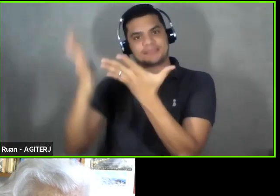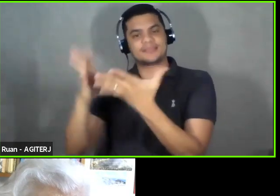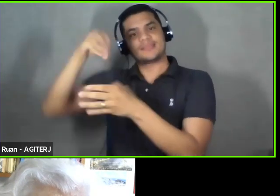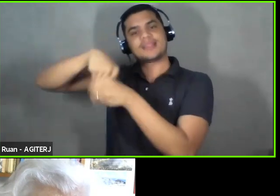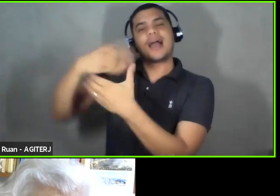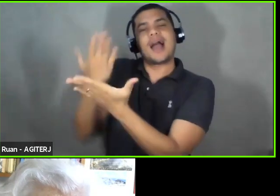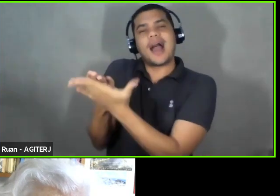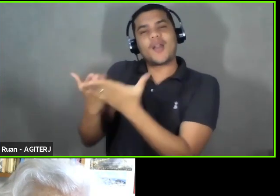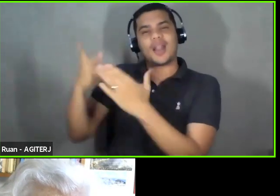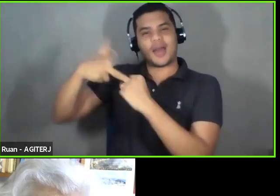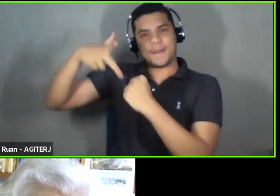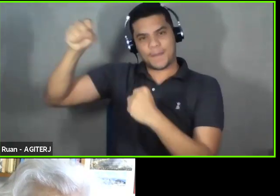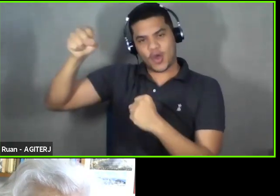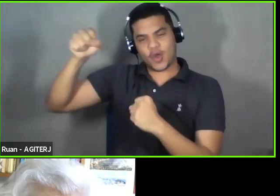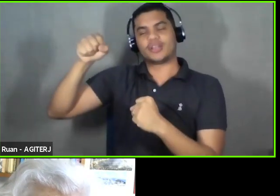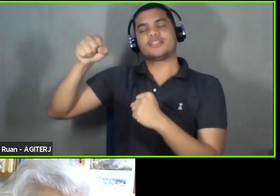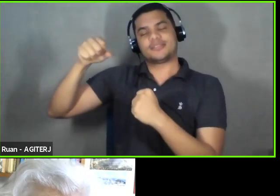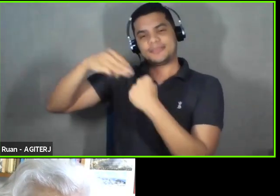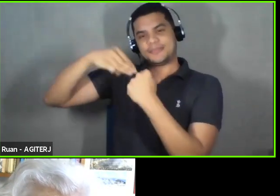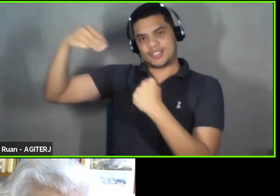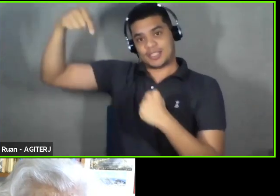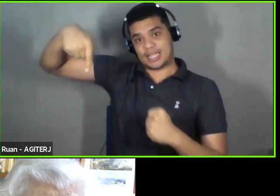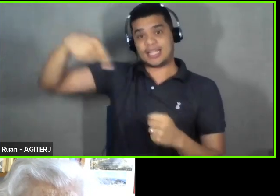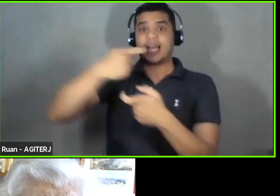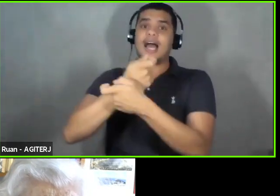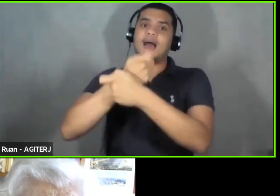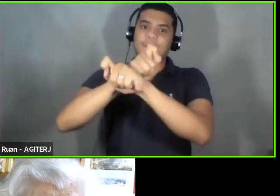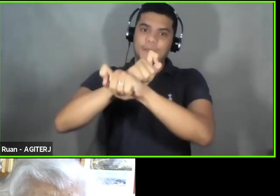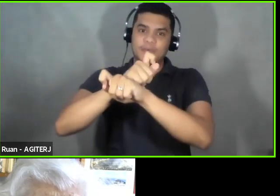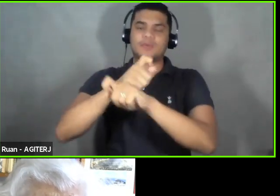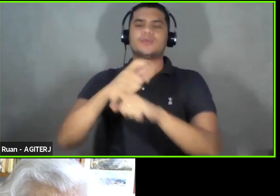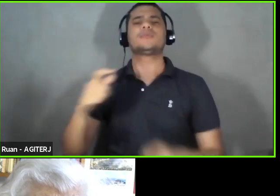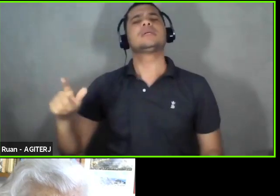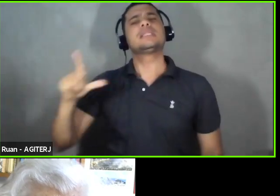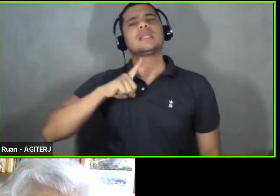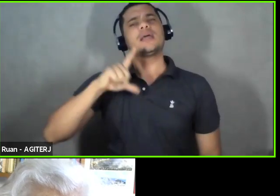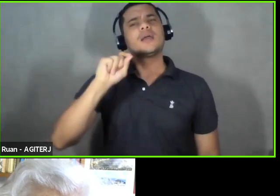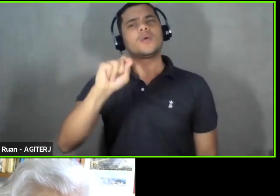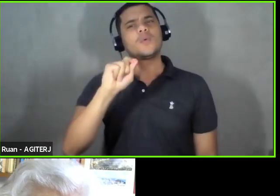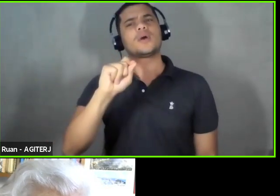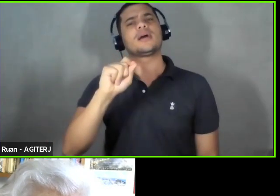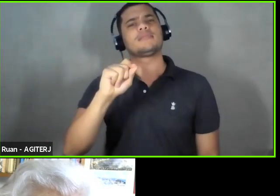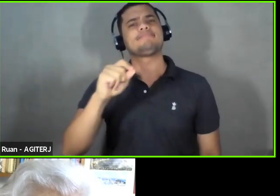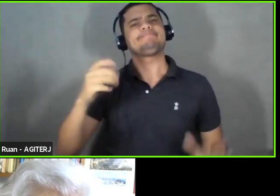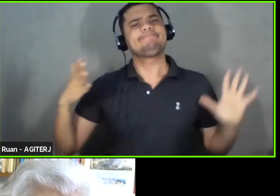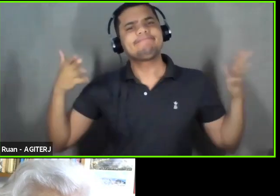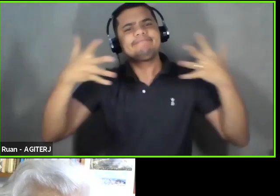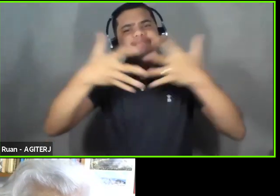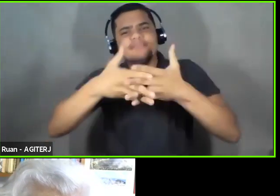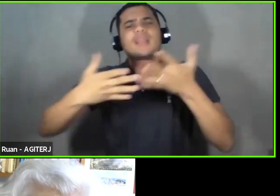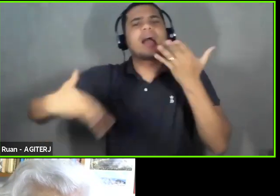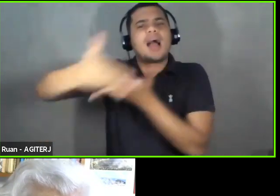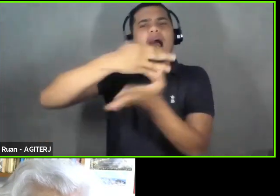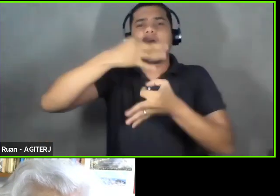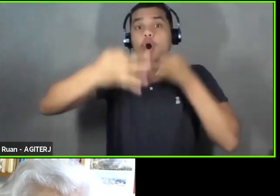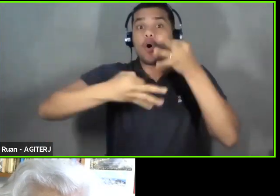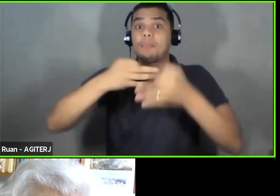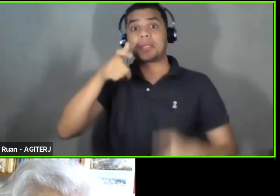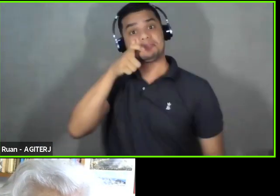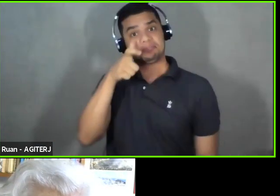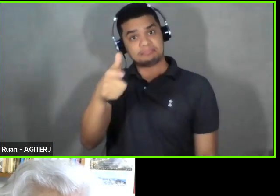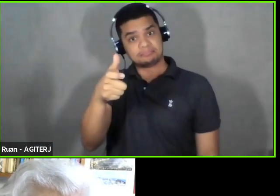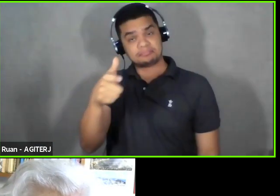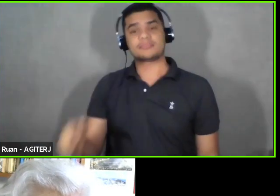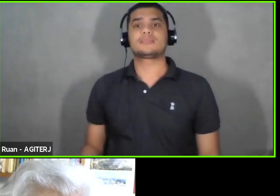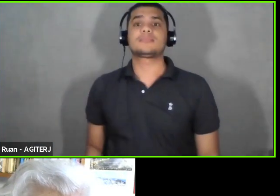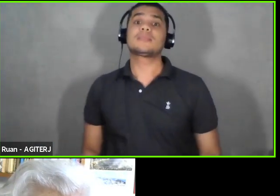da pós-graduação estrito senso, aqui na PUC, têm gerado argumentações muito interessantes, delas